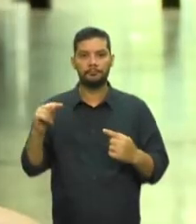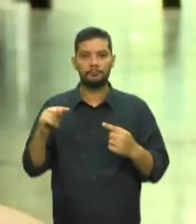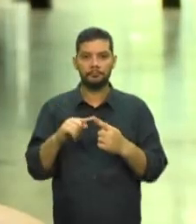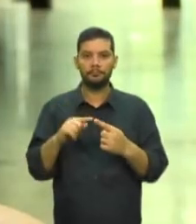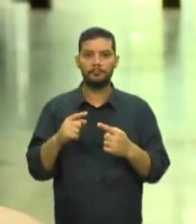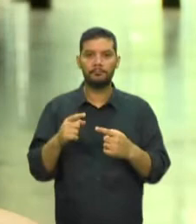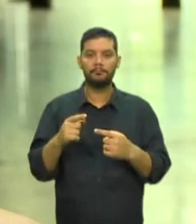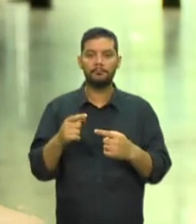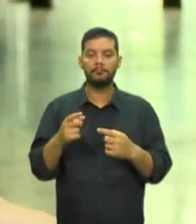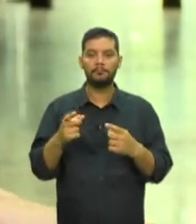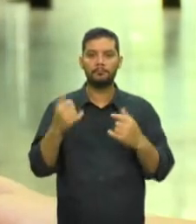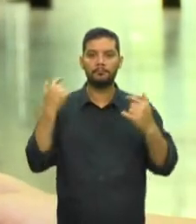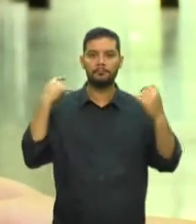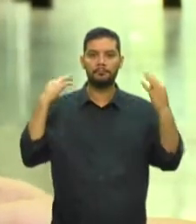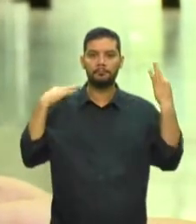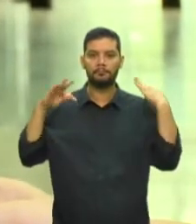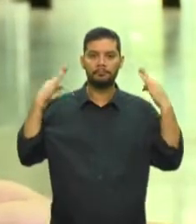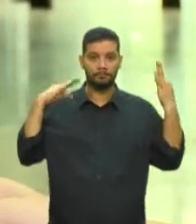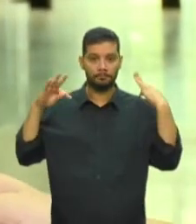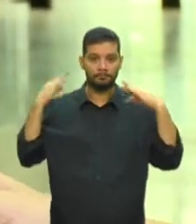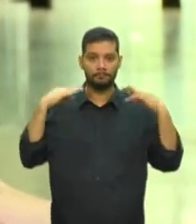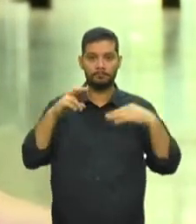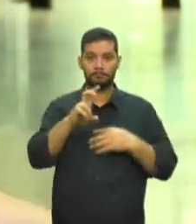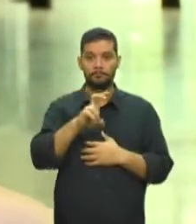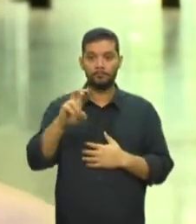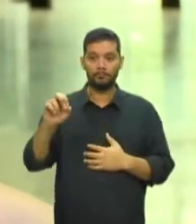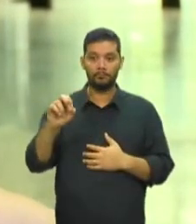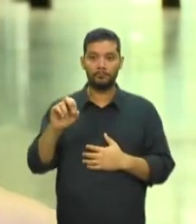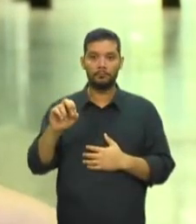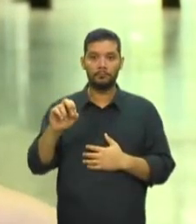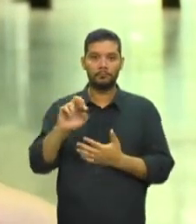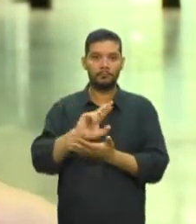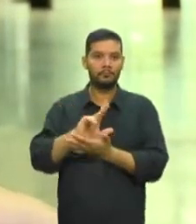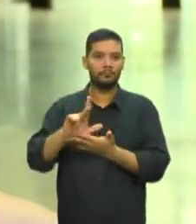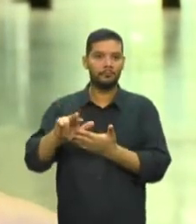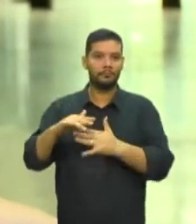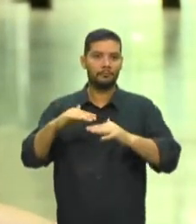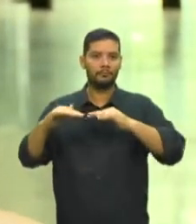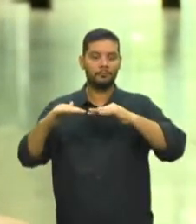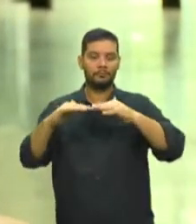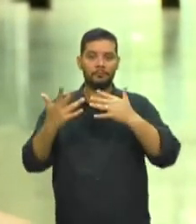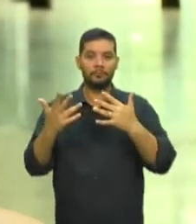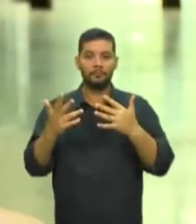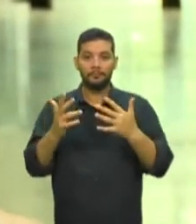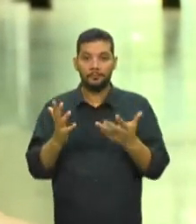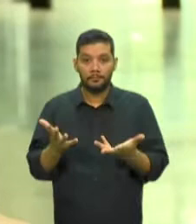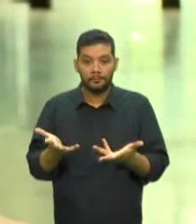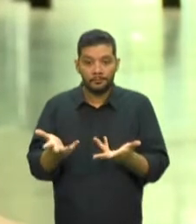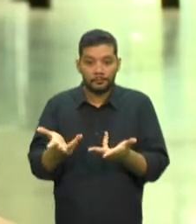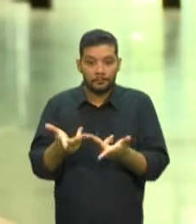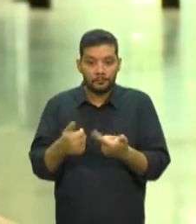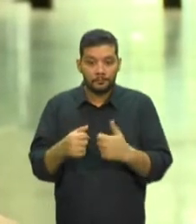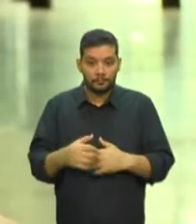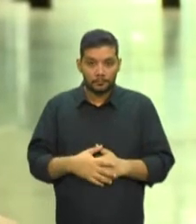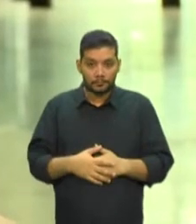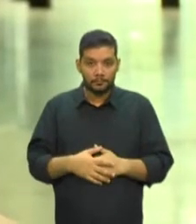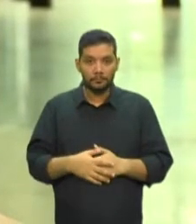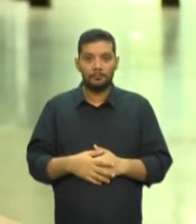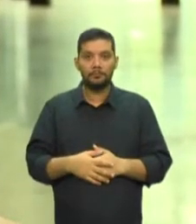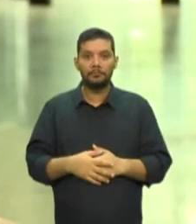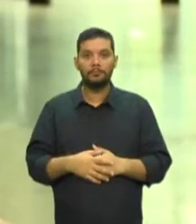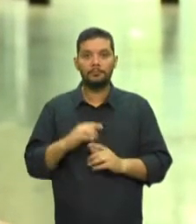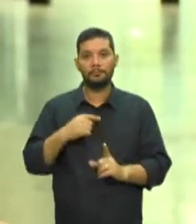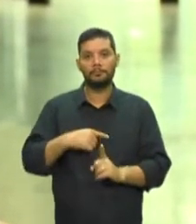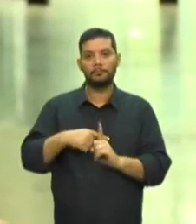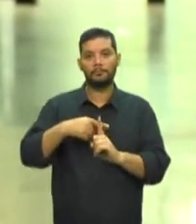do turismo. São mais de 50 atividades envolvidas. Quanto mais qualificada for essa cadeia, melhor vai ser para o turismo da nossa